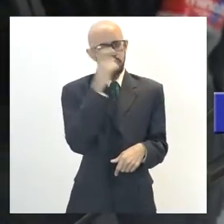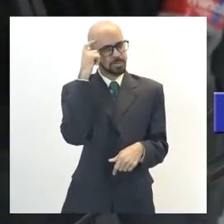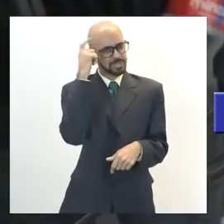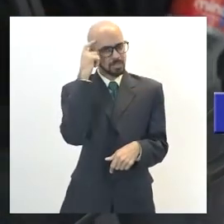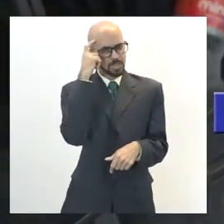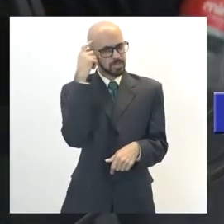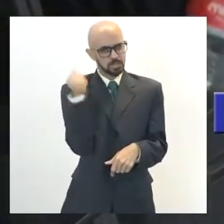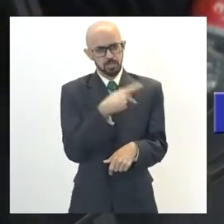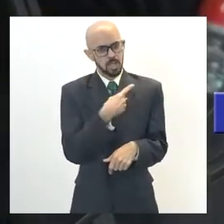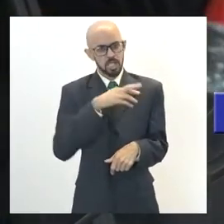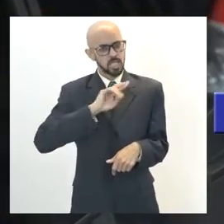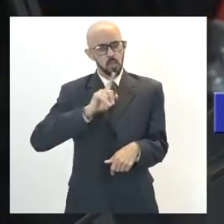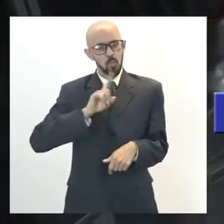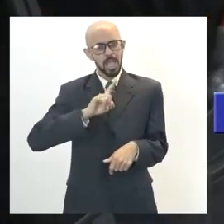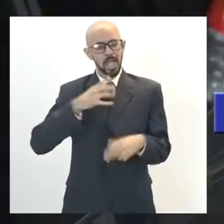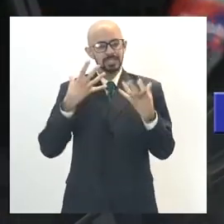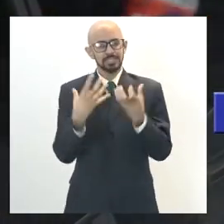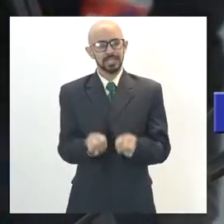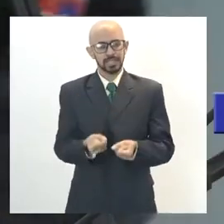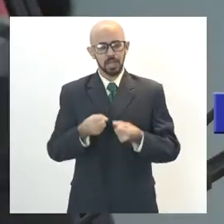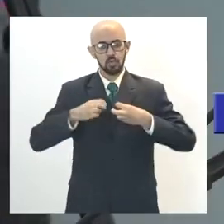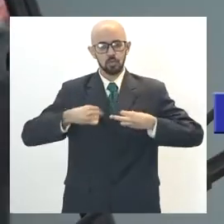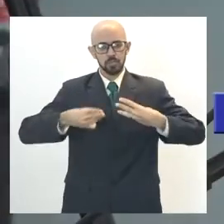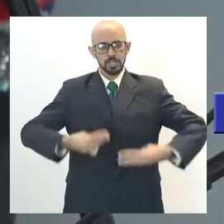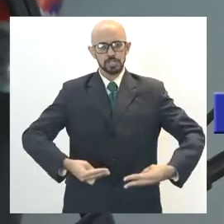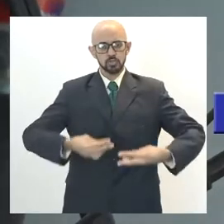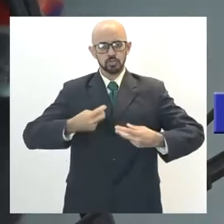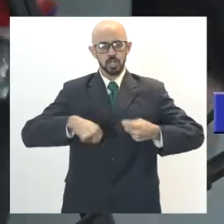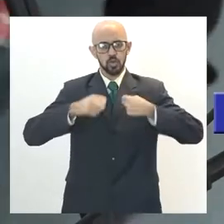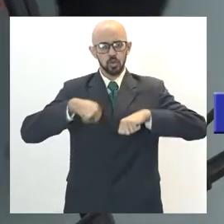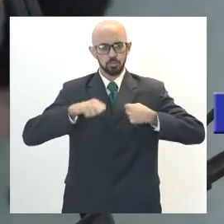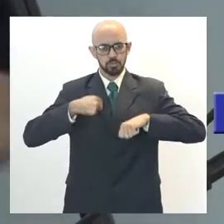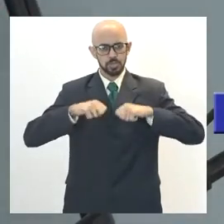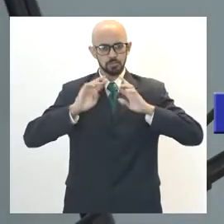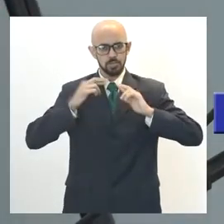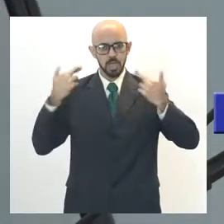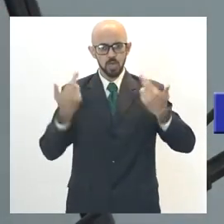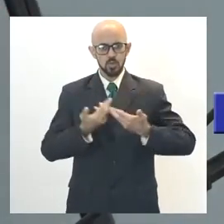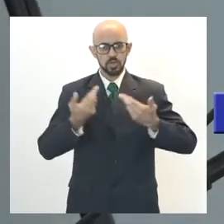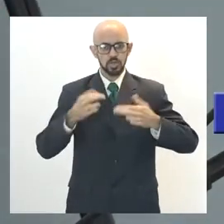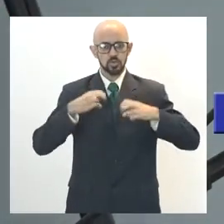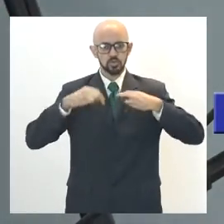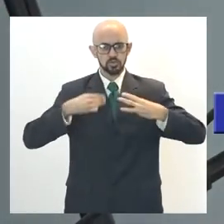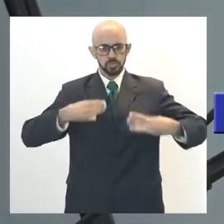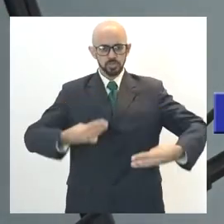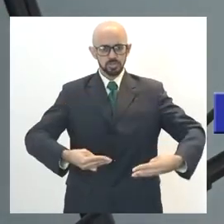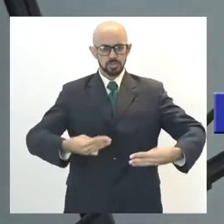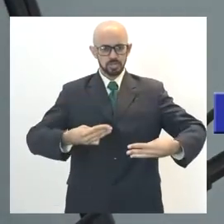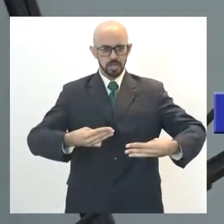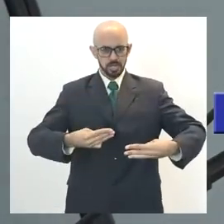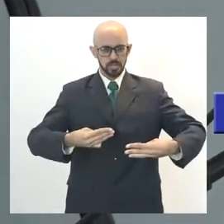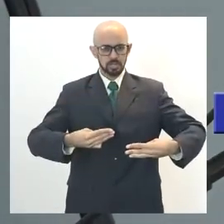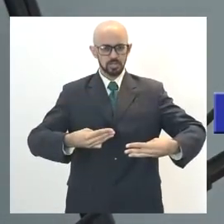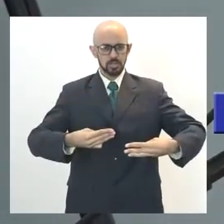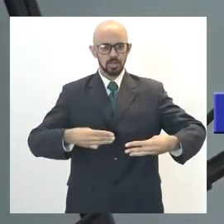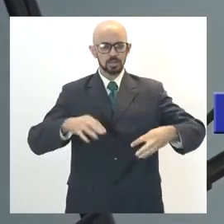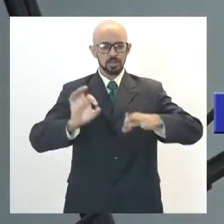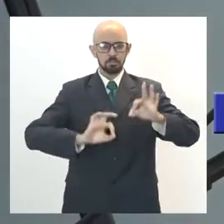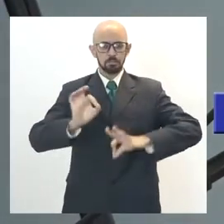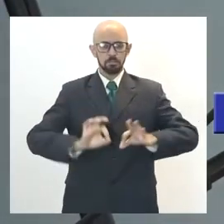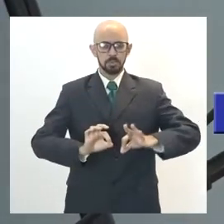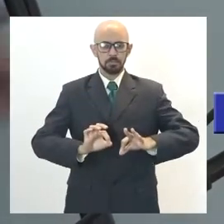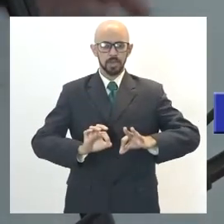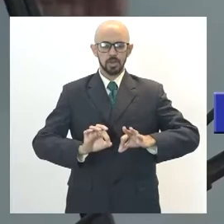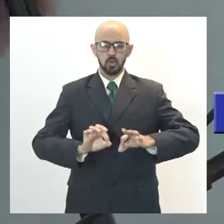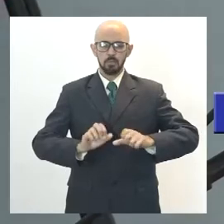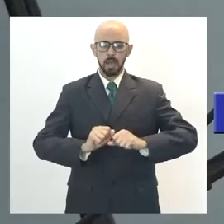aceitável que o Ministro da Economia numa reunião ministerial Dida já preparei uma